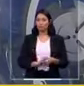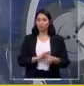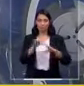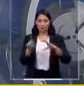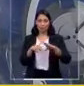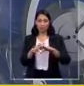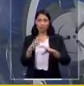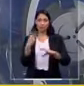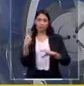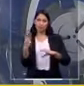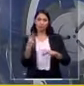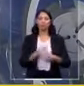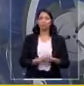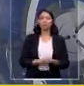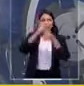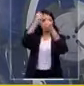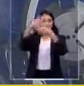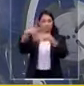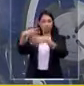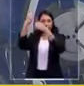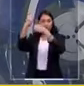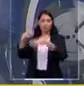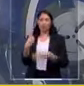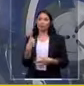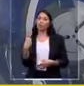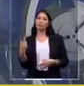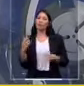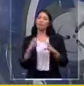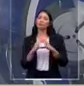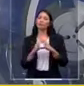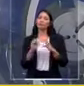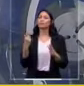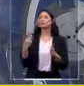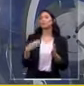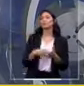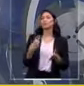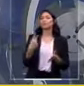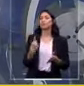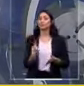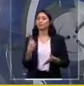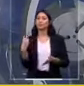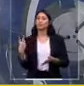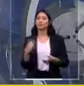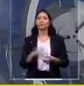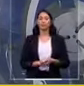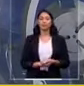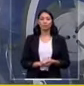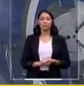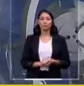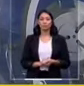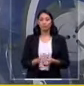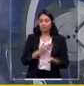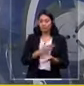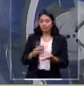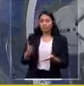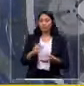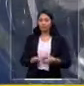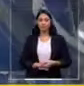3. Suporte acima, abastecido com 12 bolas numeradas de 01 a 12. Tá na hora, valendo!